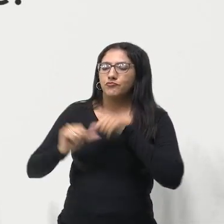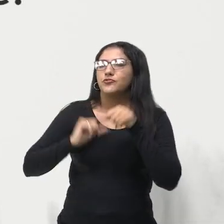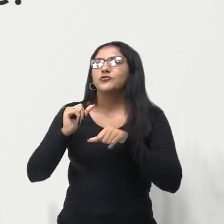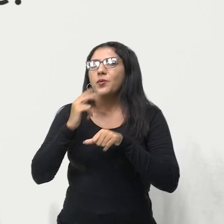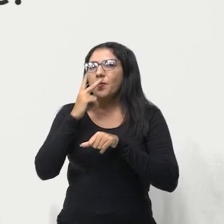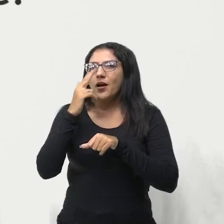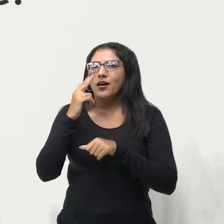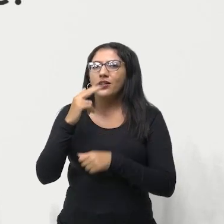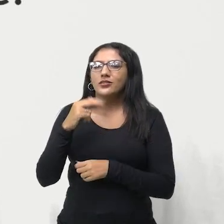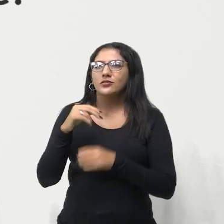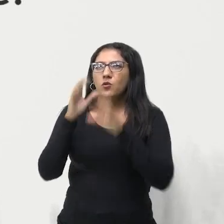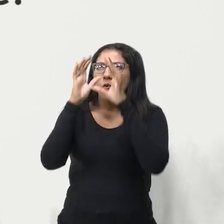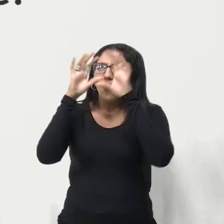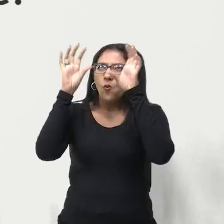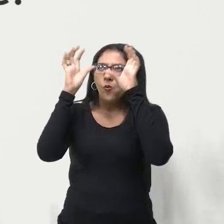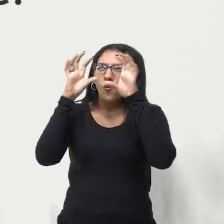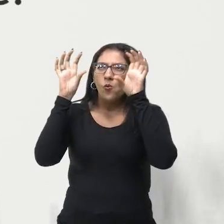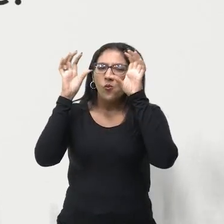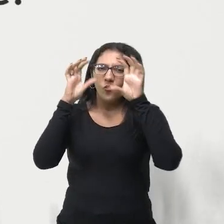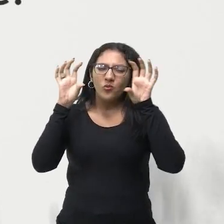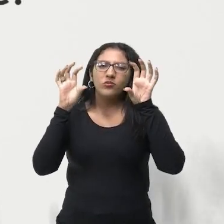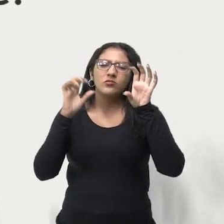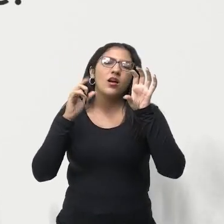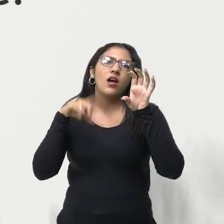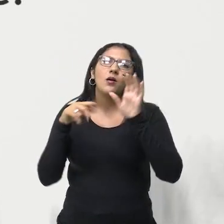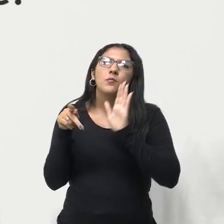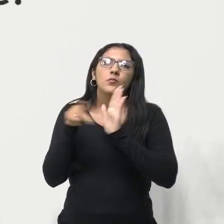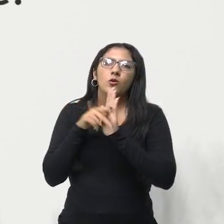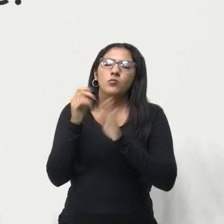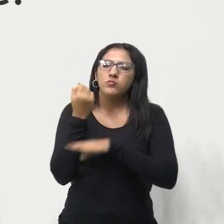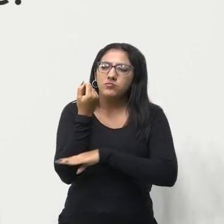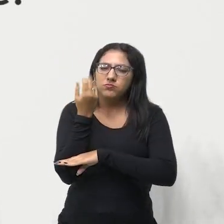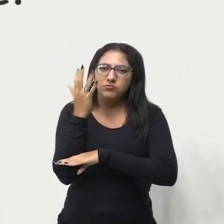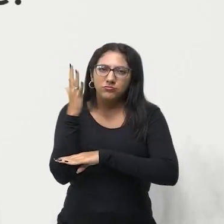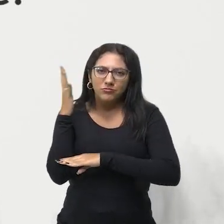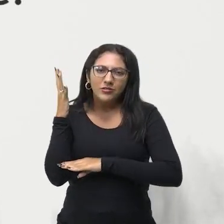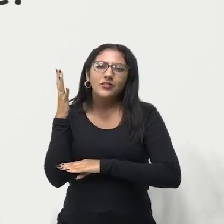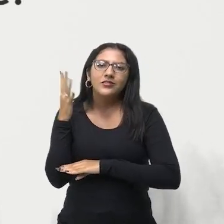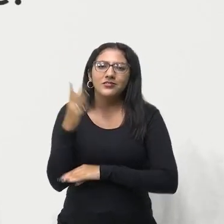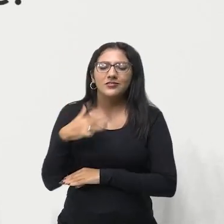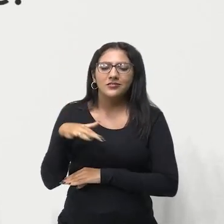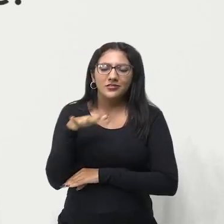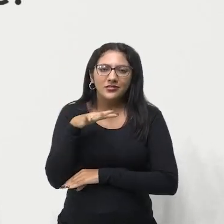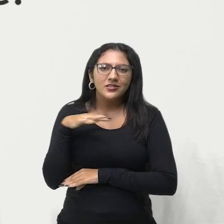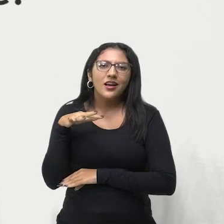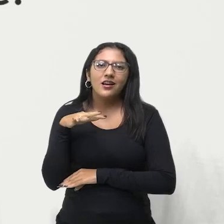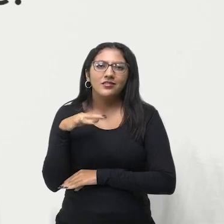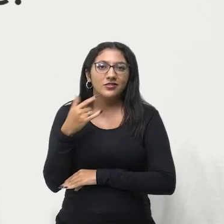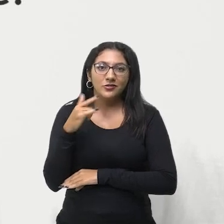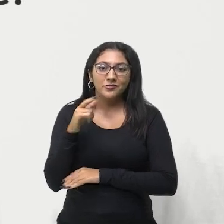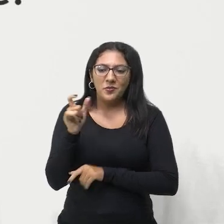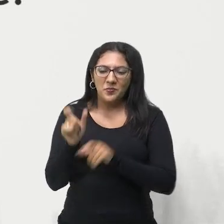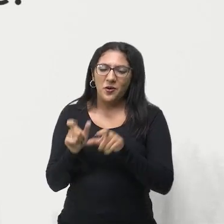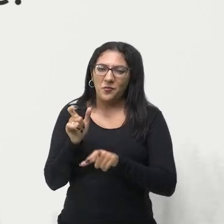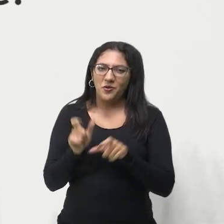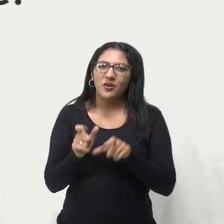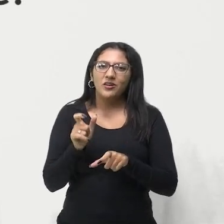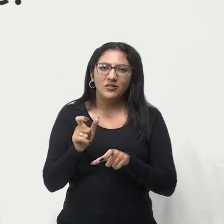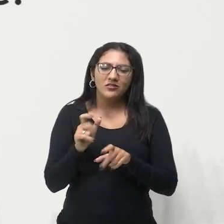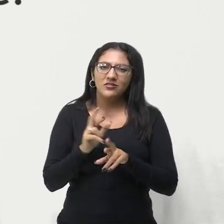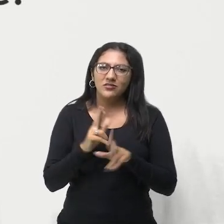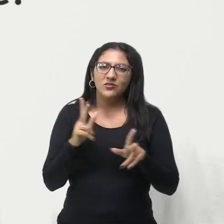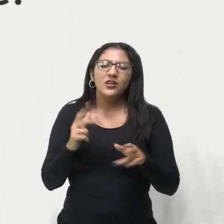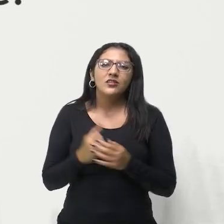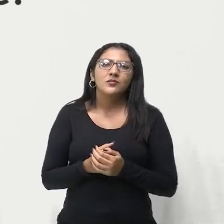vou e digo que quem chorou foi o céu. O céu, que é algo da natureza, algo do nosso ambiente, não é um